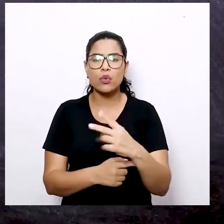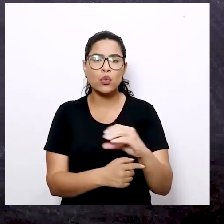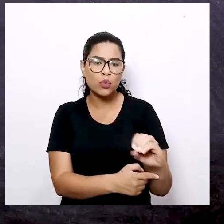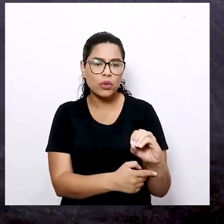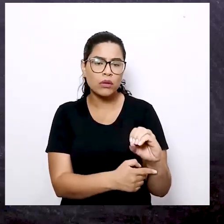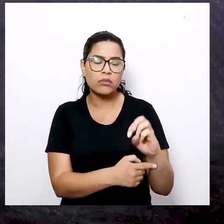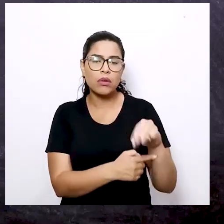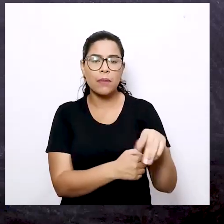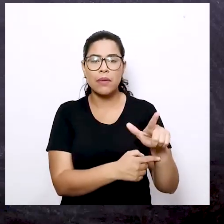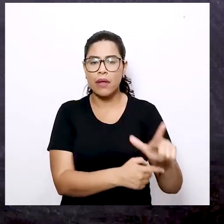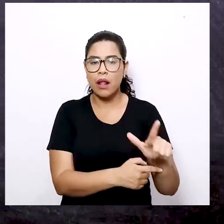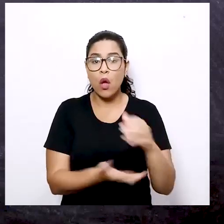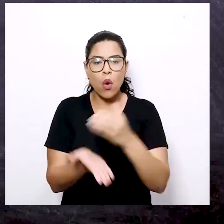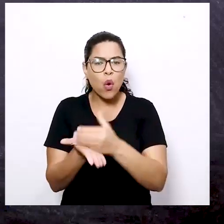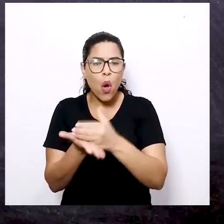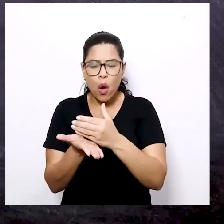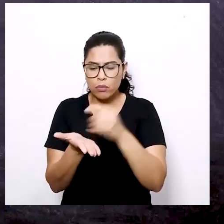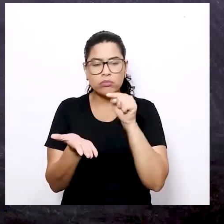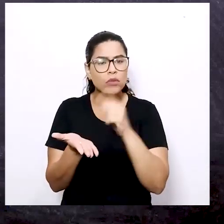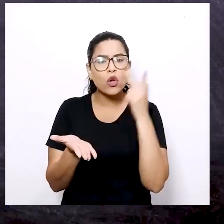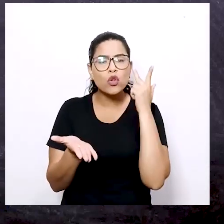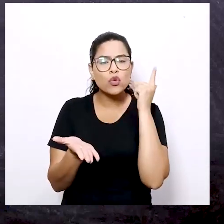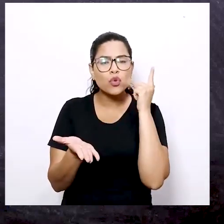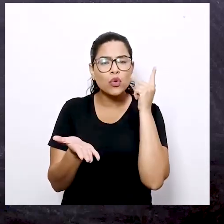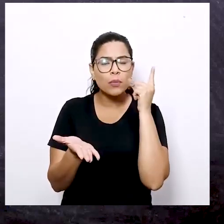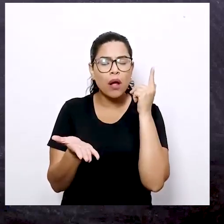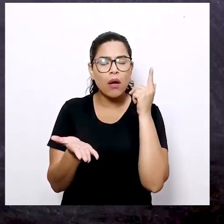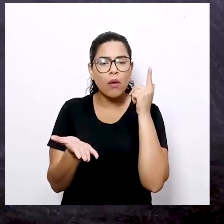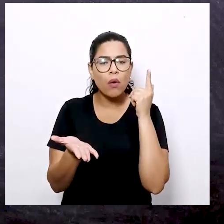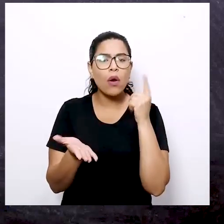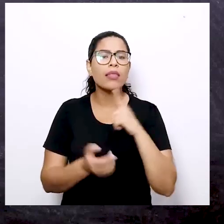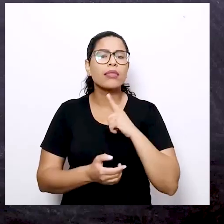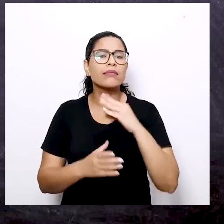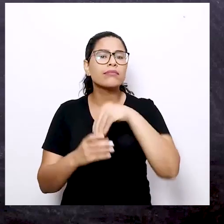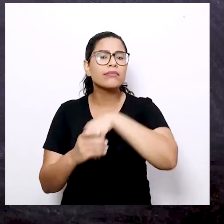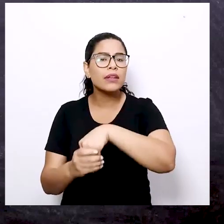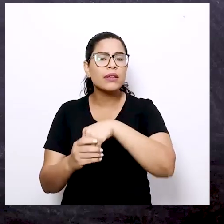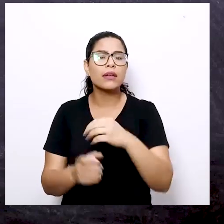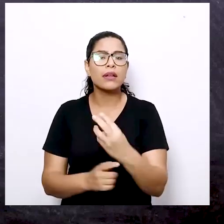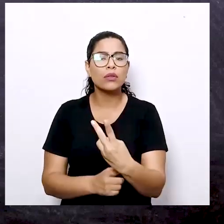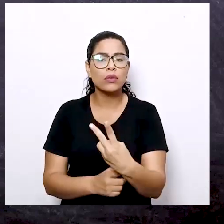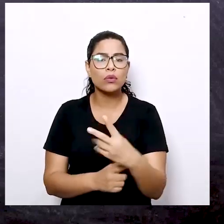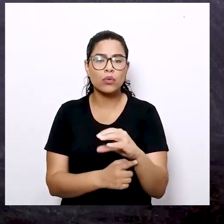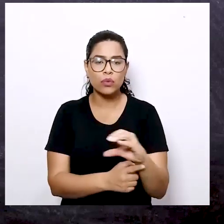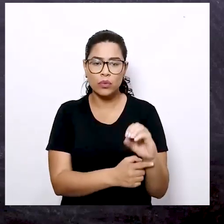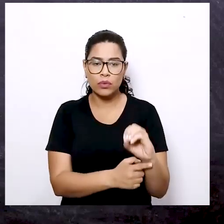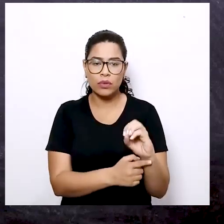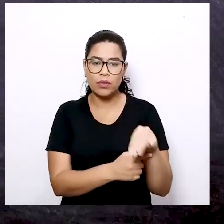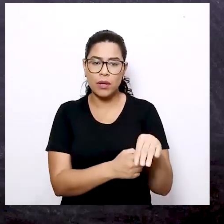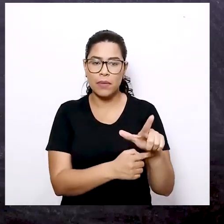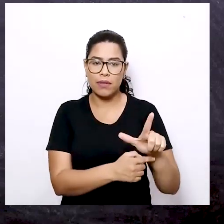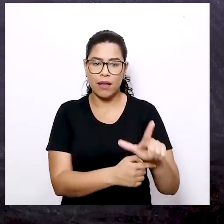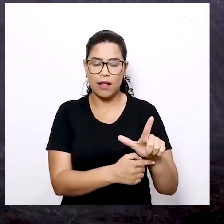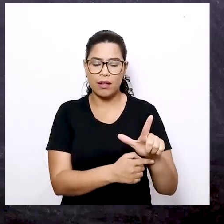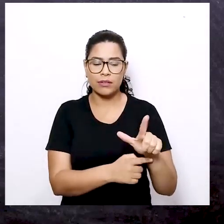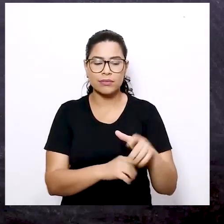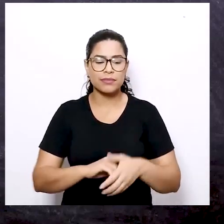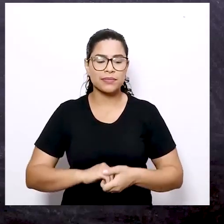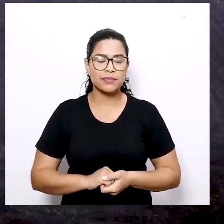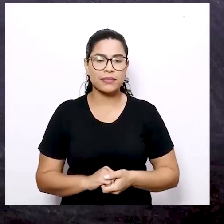copo americano, que é bem conhecido, que tem a capacidade de 200 ml também, que é um copo padrão, inclusive,